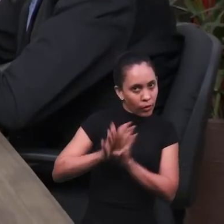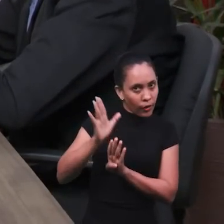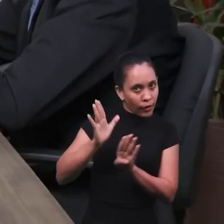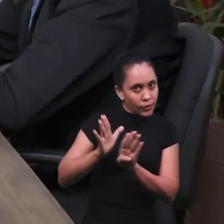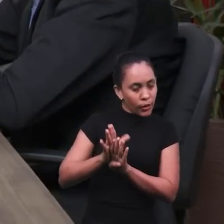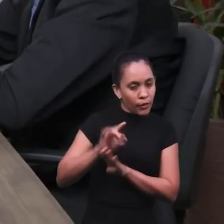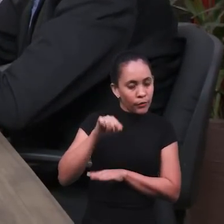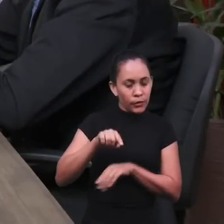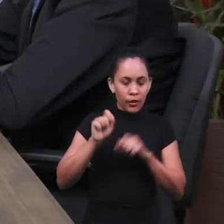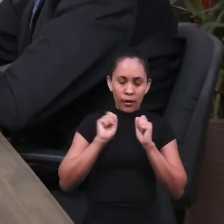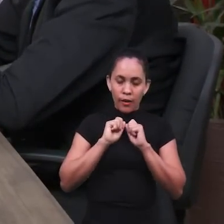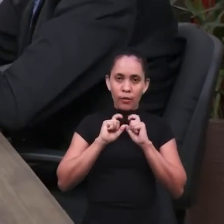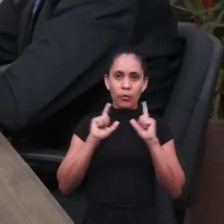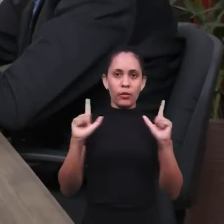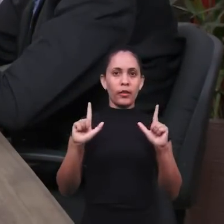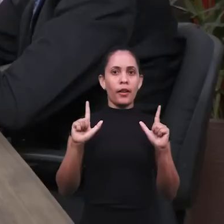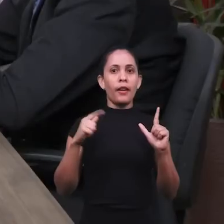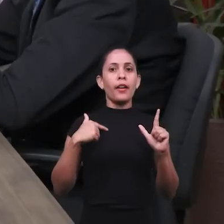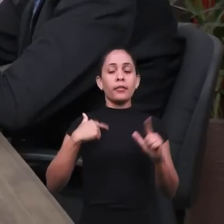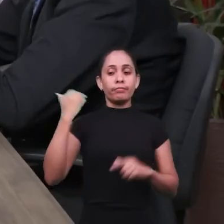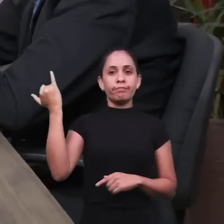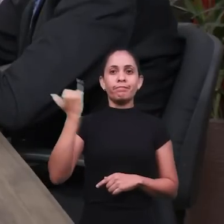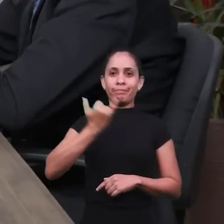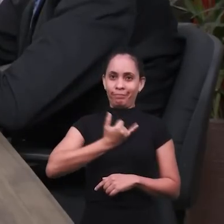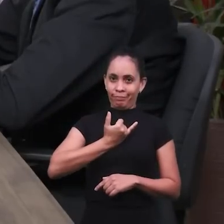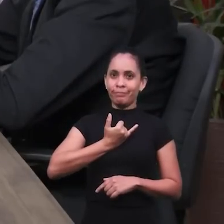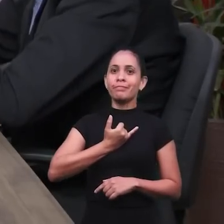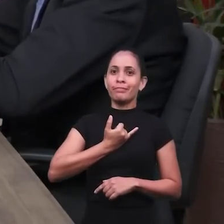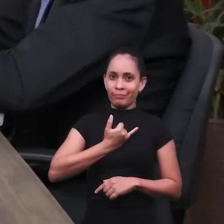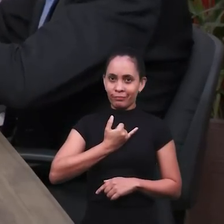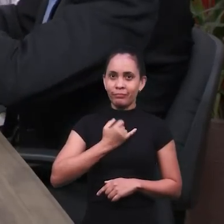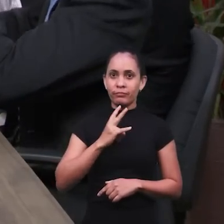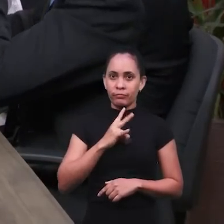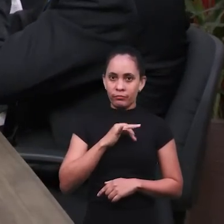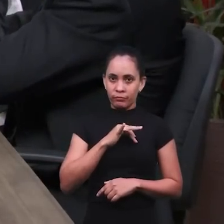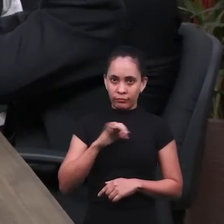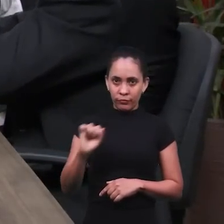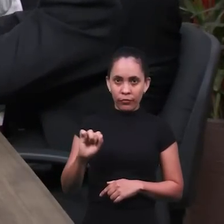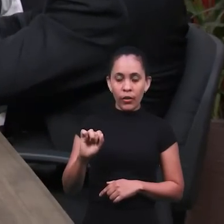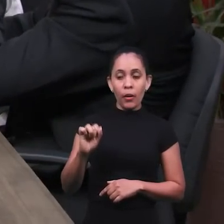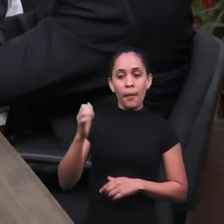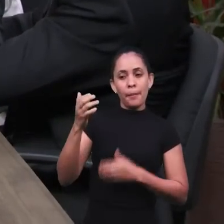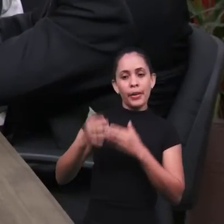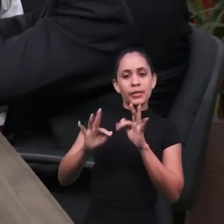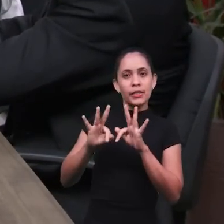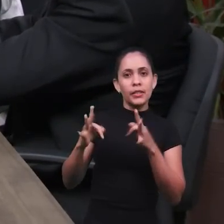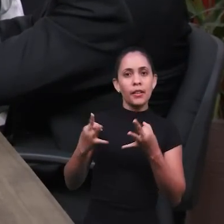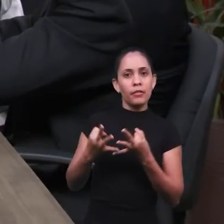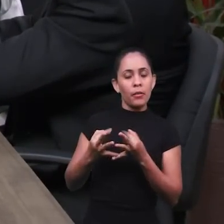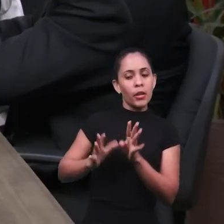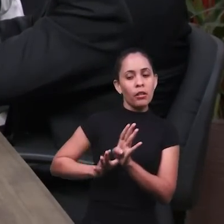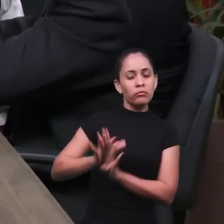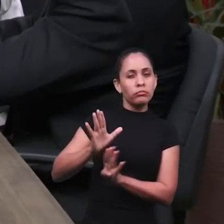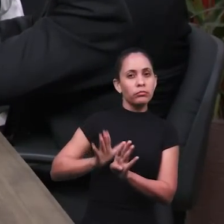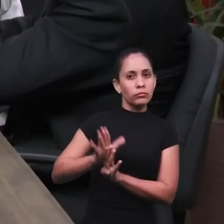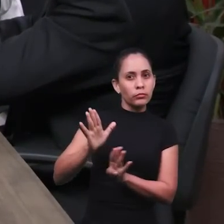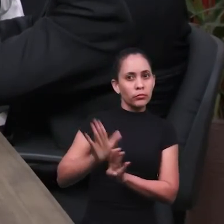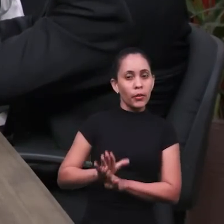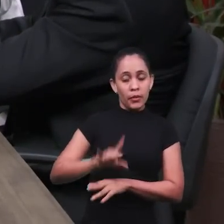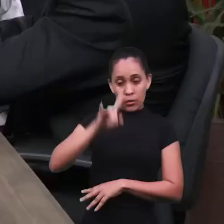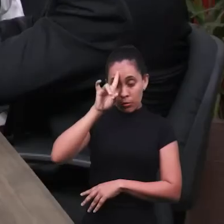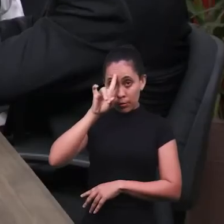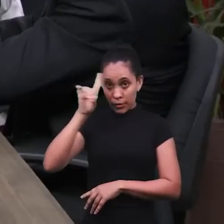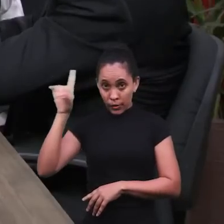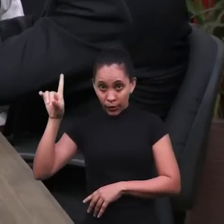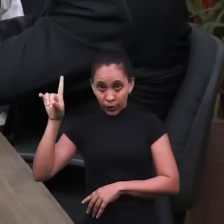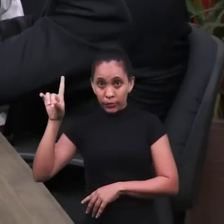quando acordares, falará contigo. Então essa instrução, essa presença dos pais, mas essa instrução no